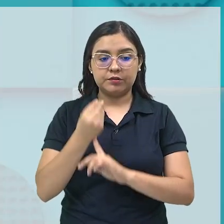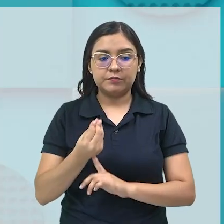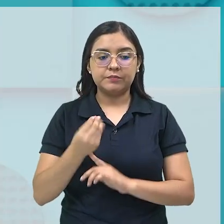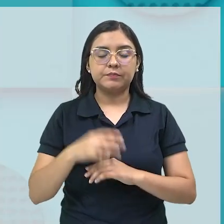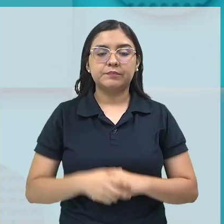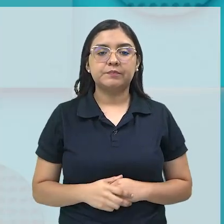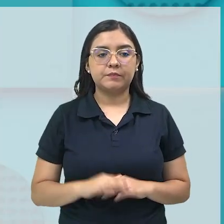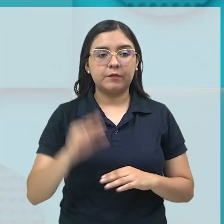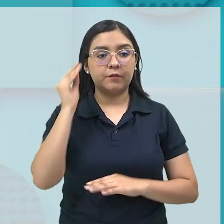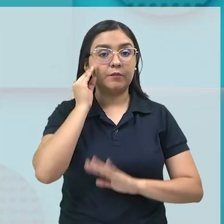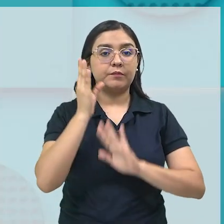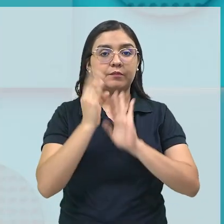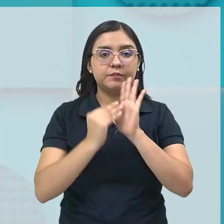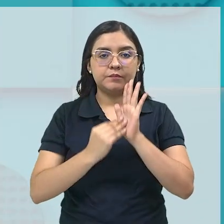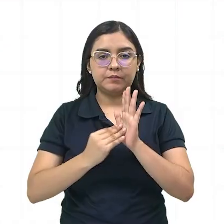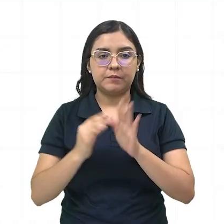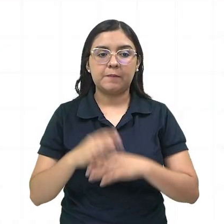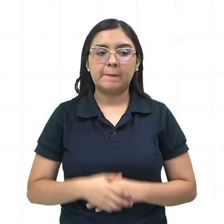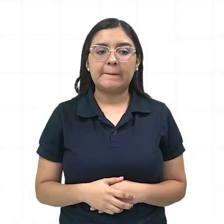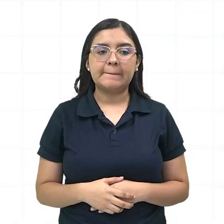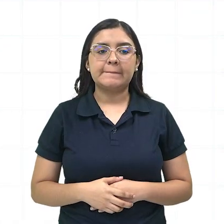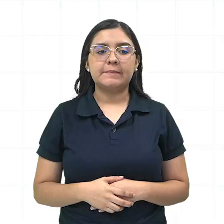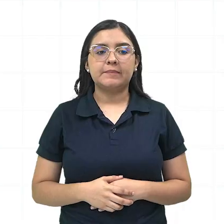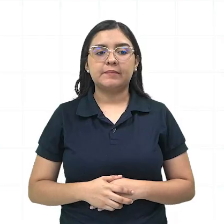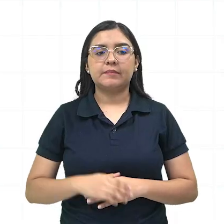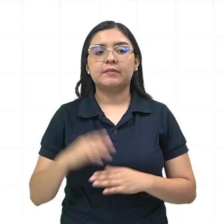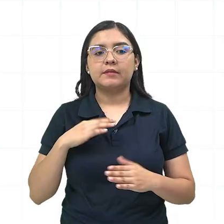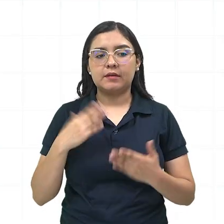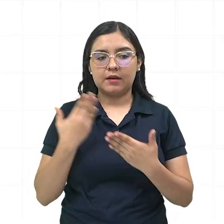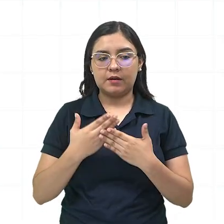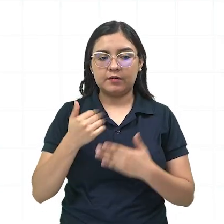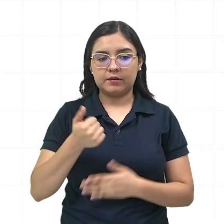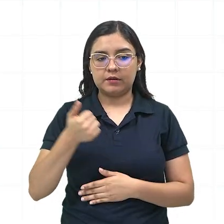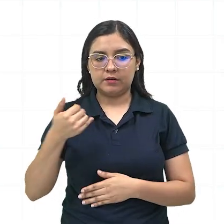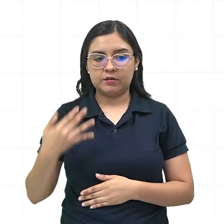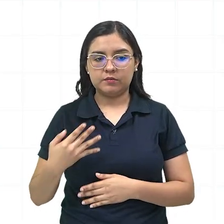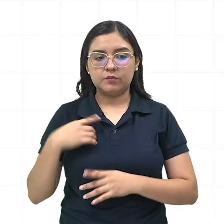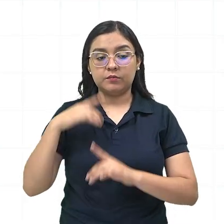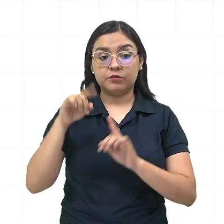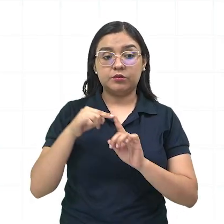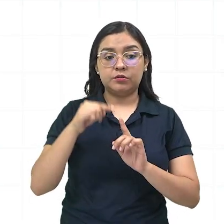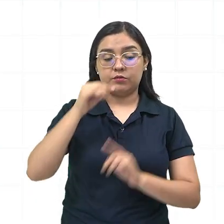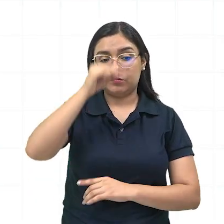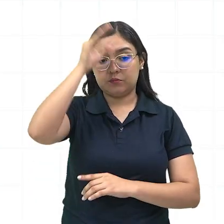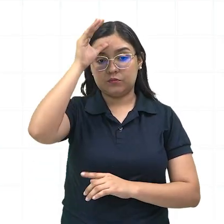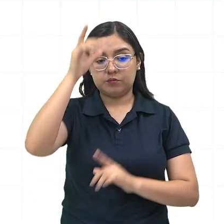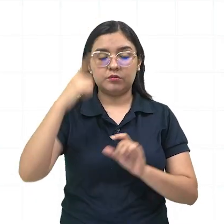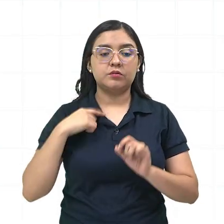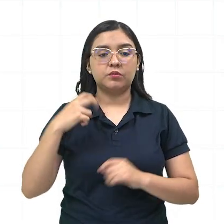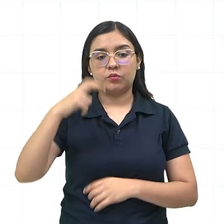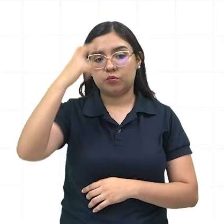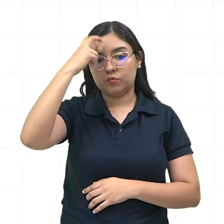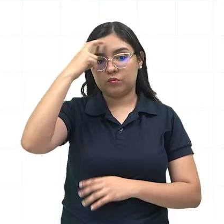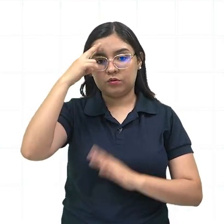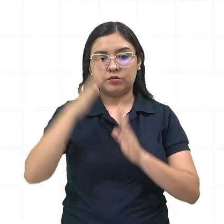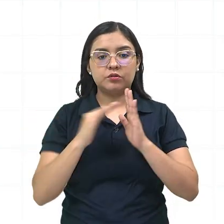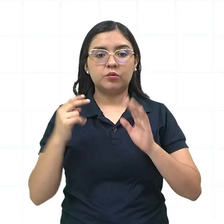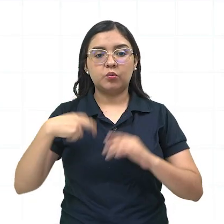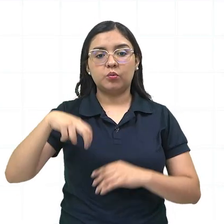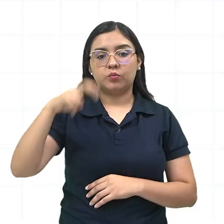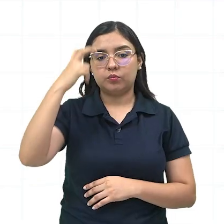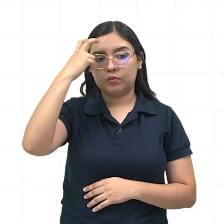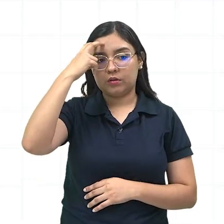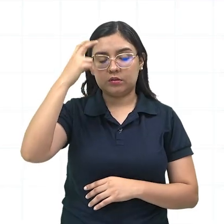de hoje. Vamos ver o que teremos? Aula 14, Objeto de Conhecimento, Matrizes Estéticas